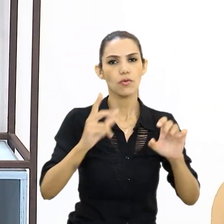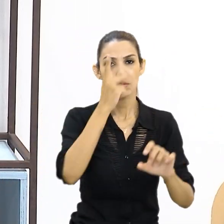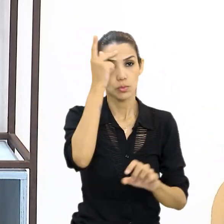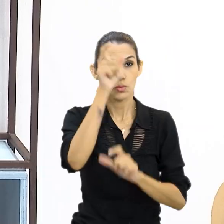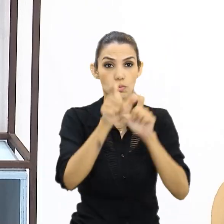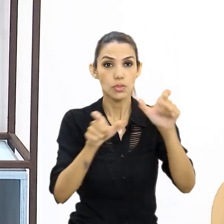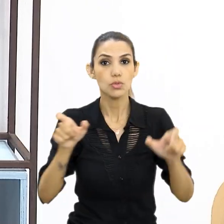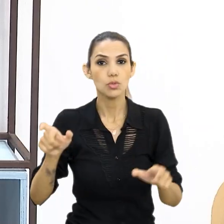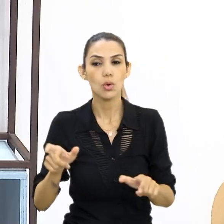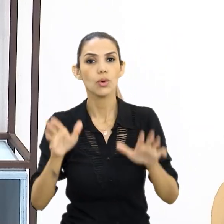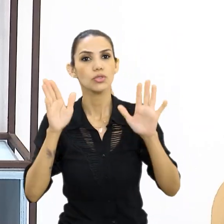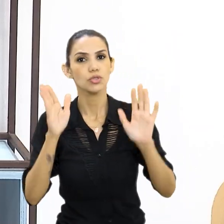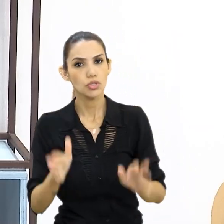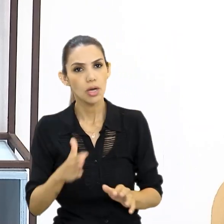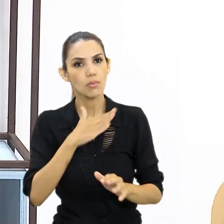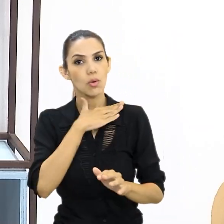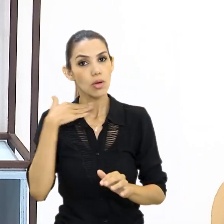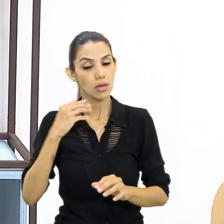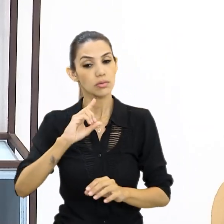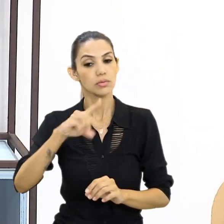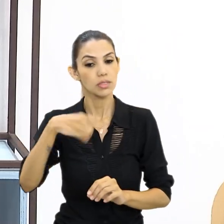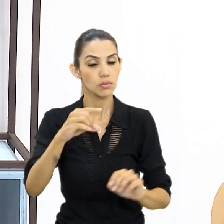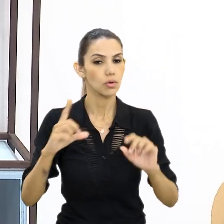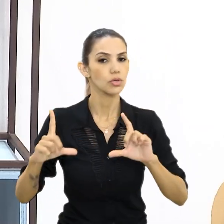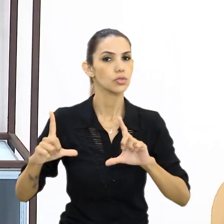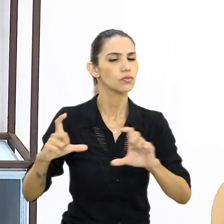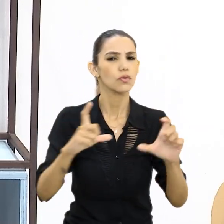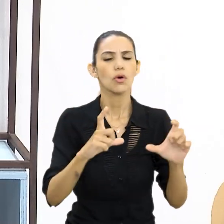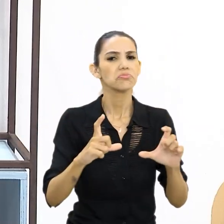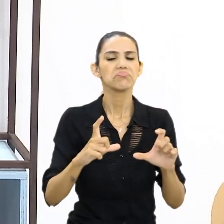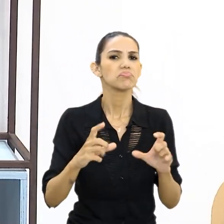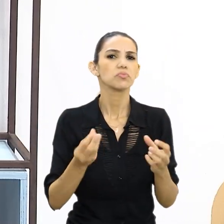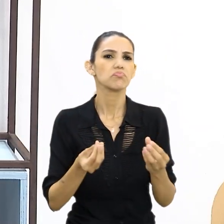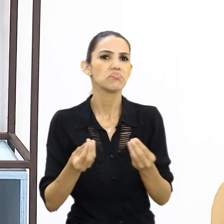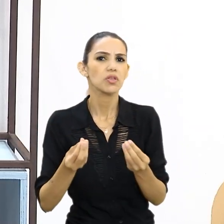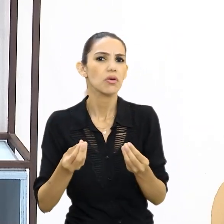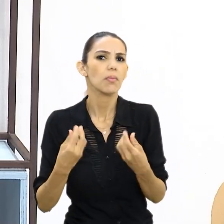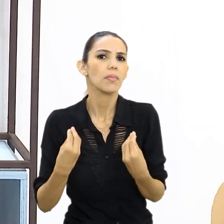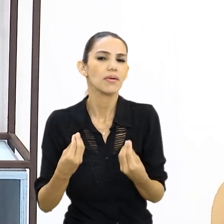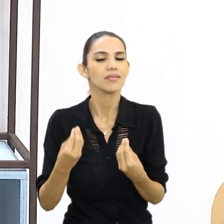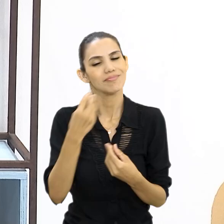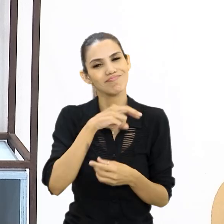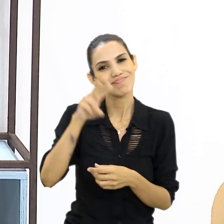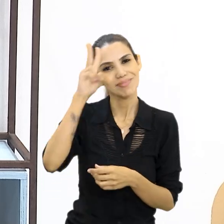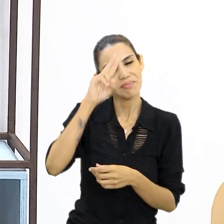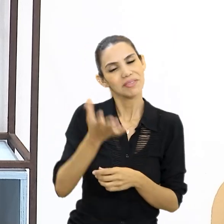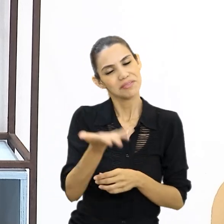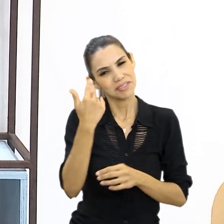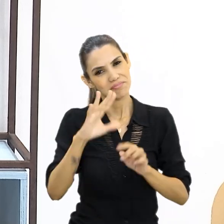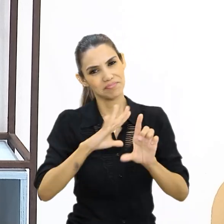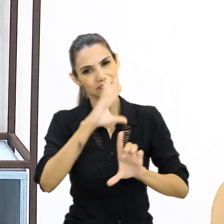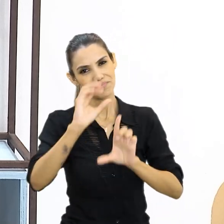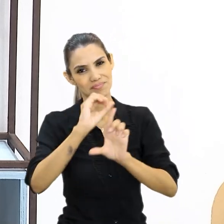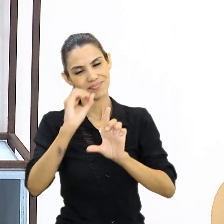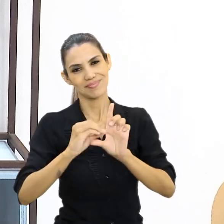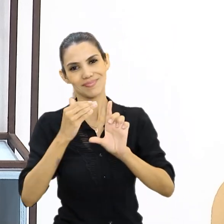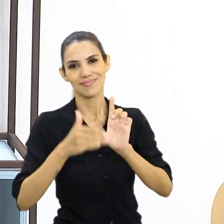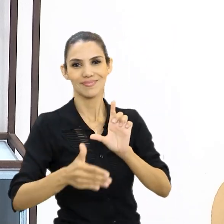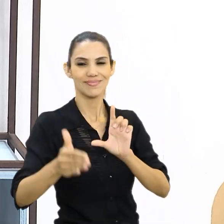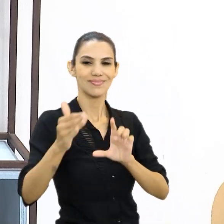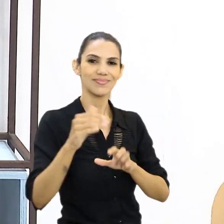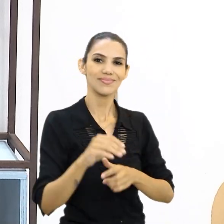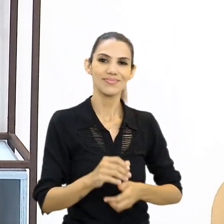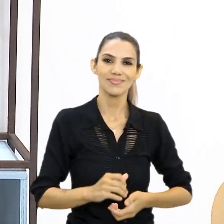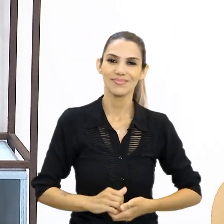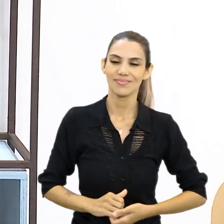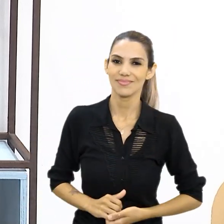post-mortem, fotografias tiradas após a morte de uma pessoa como forma de recordação. Fique com a gente, o Mundo UFG já está